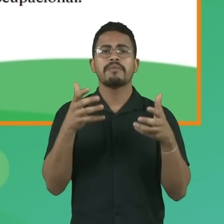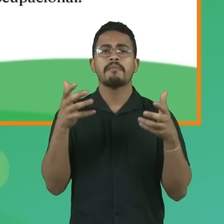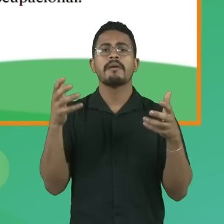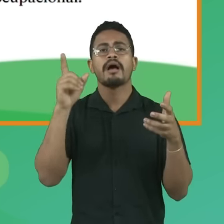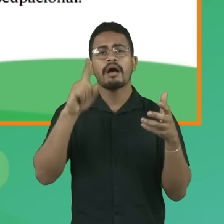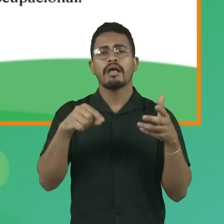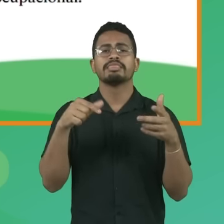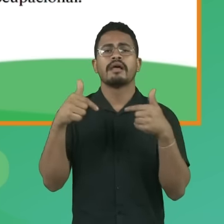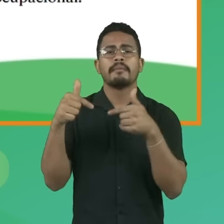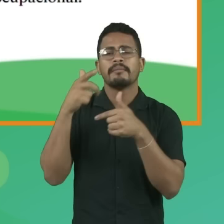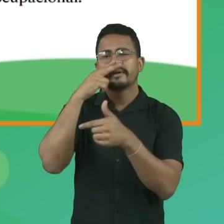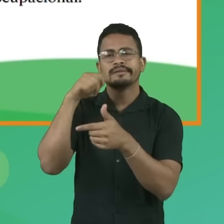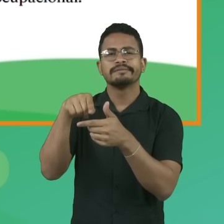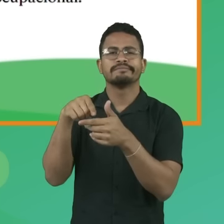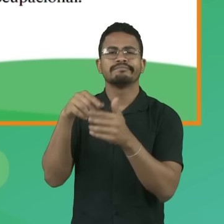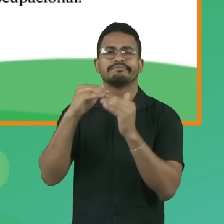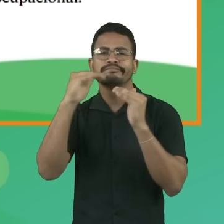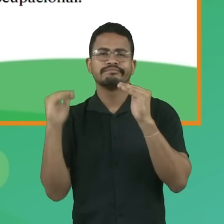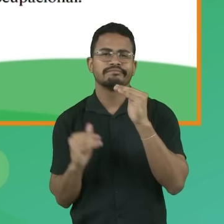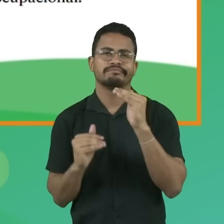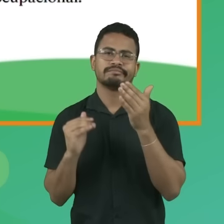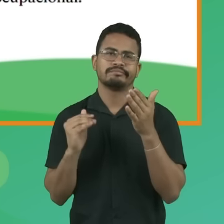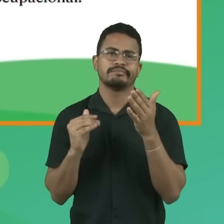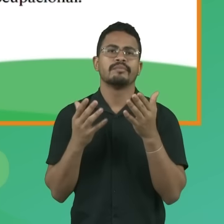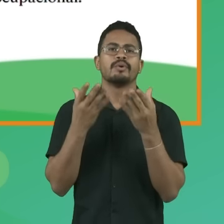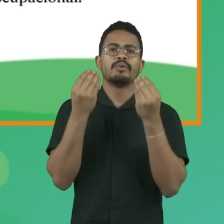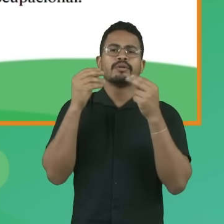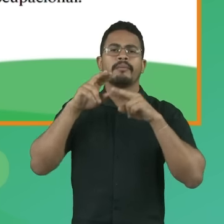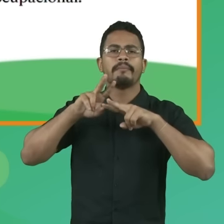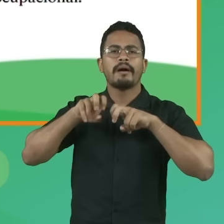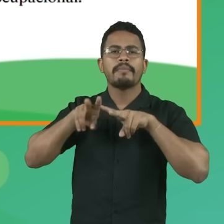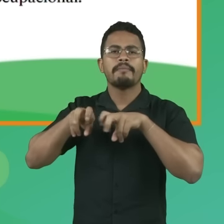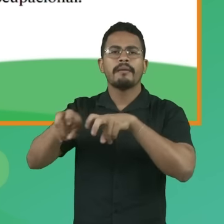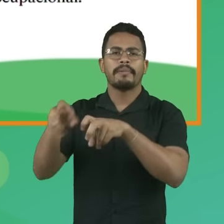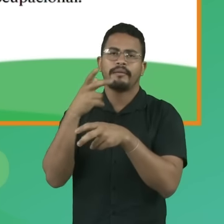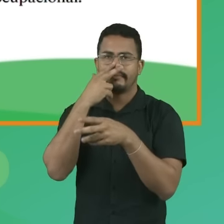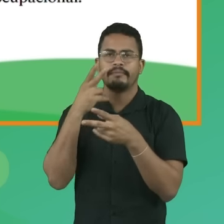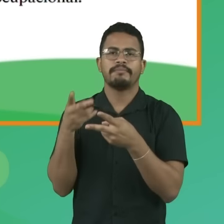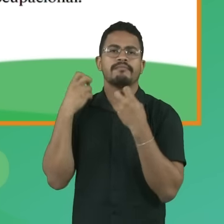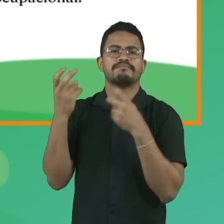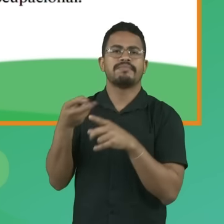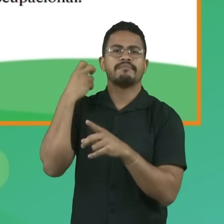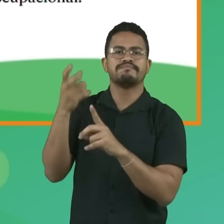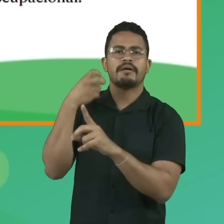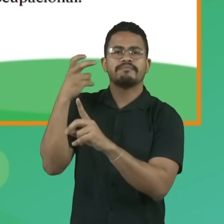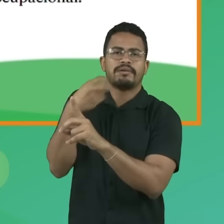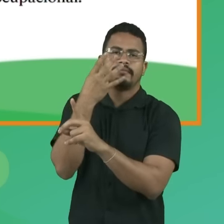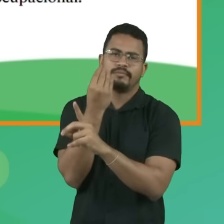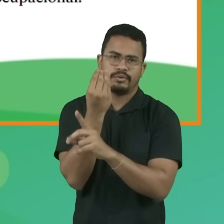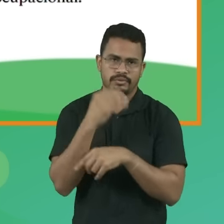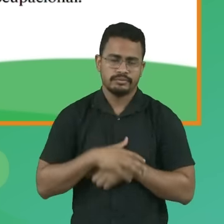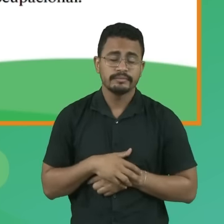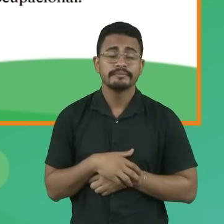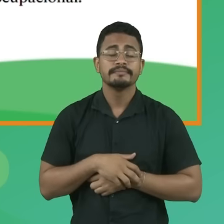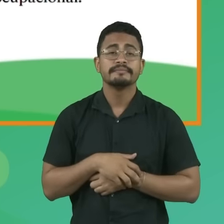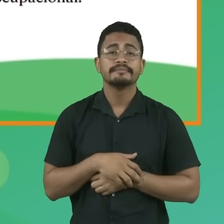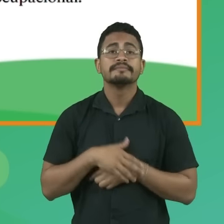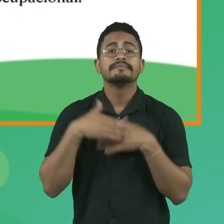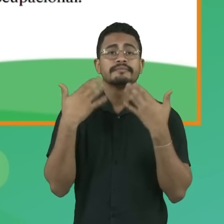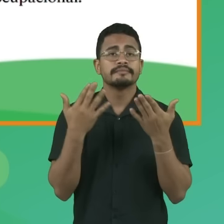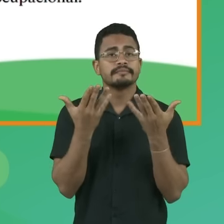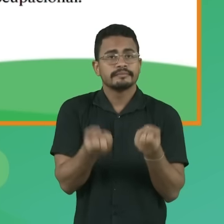empregos precários, onde a exploração em grande medida se encontra mais acentuada. Então, vamos ver aqui, né?